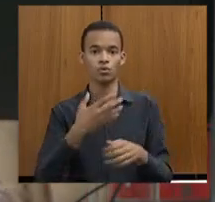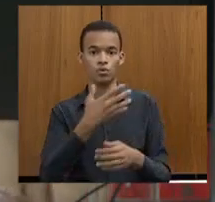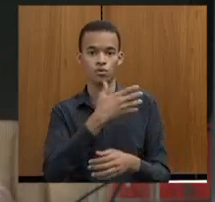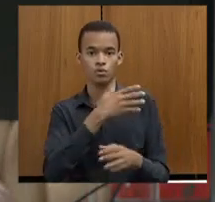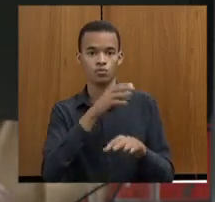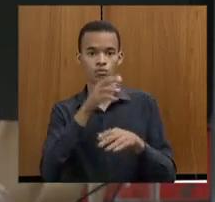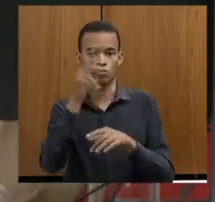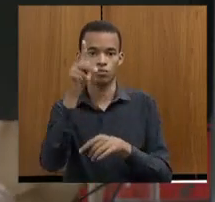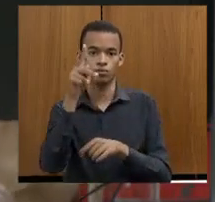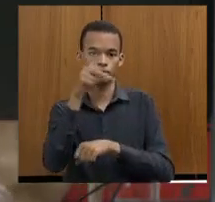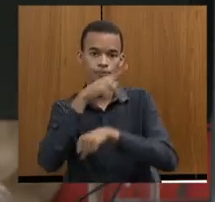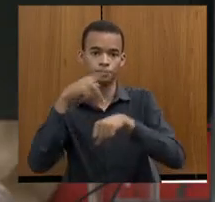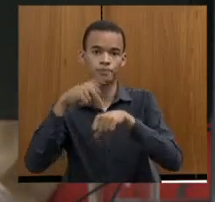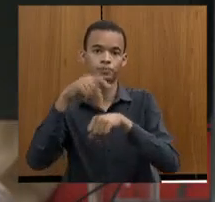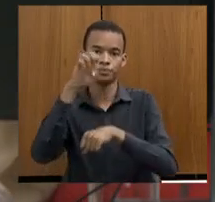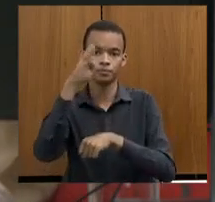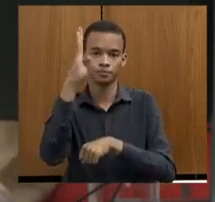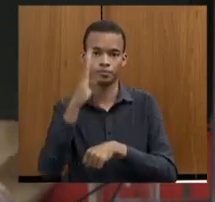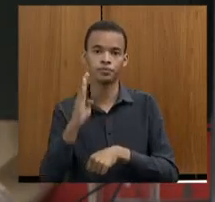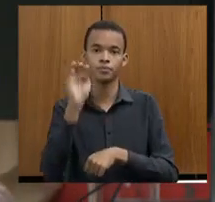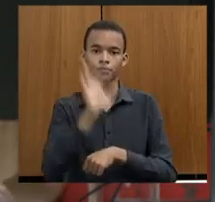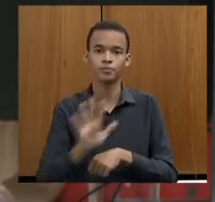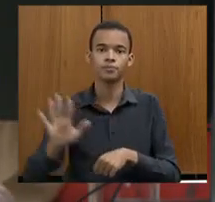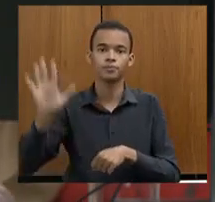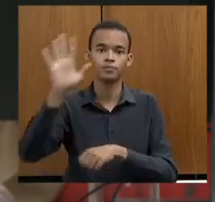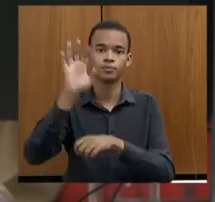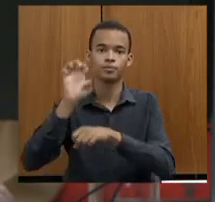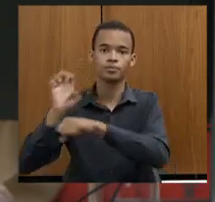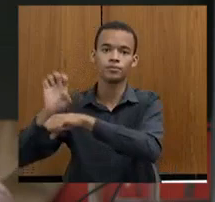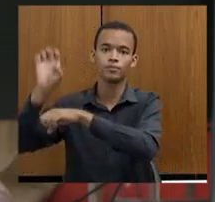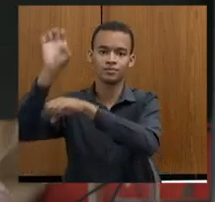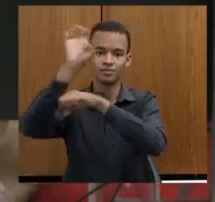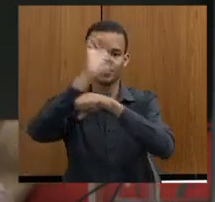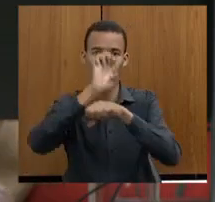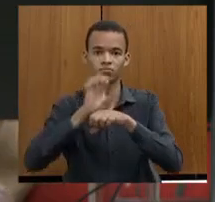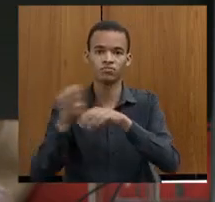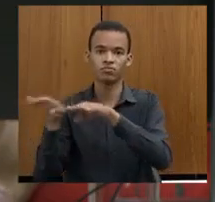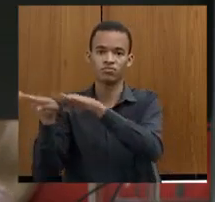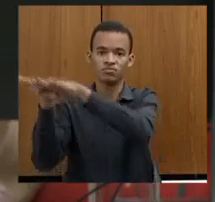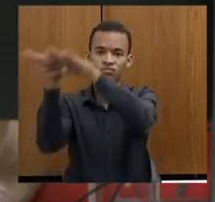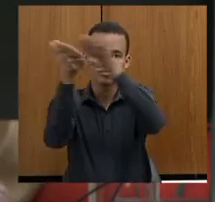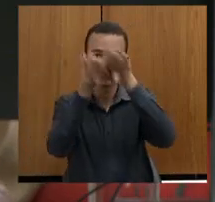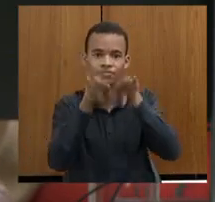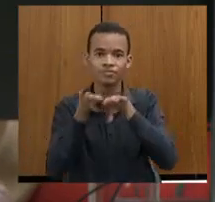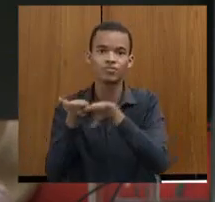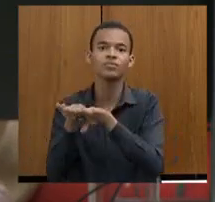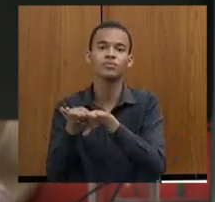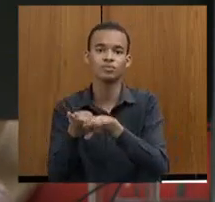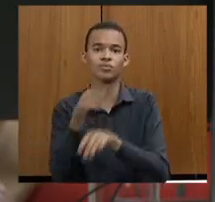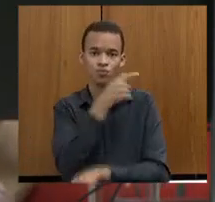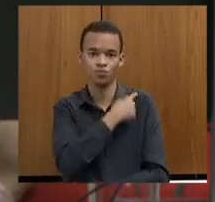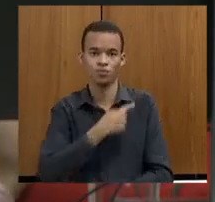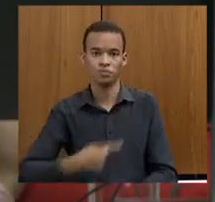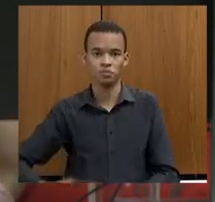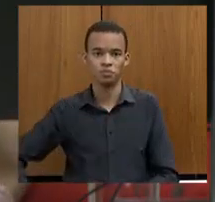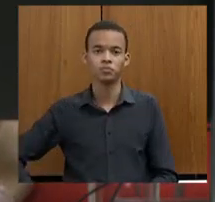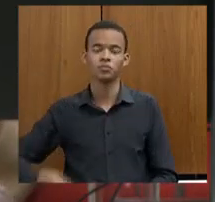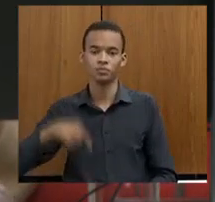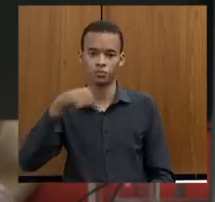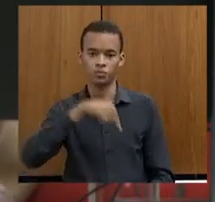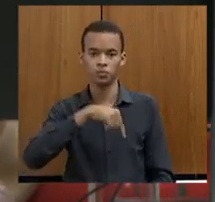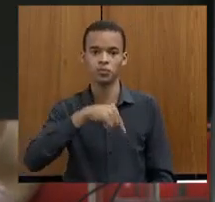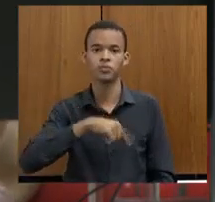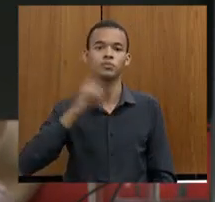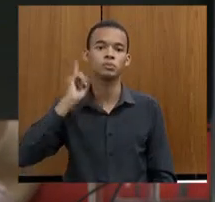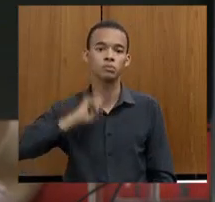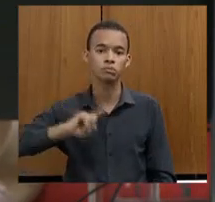Romeu Zema demonstrando para a população aquilo que ele fez durante o período que ele esteve à frente do